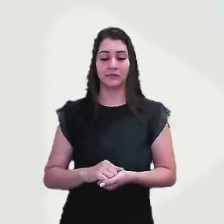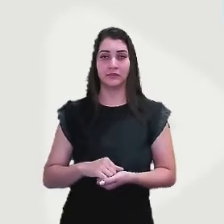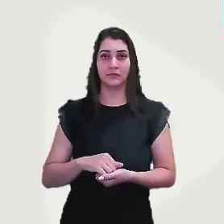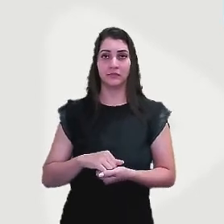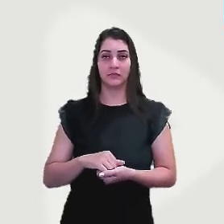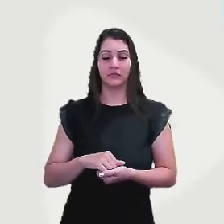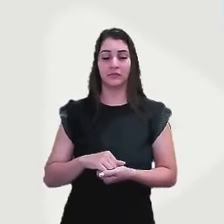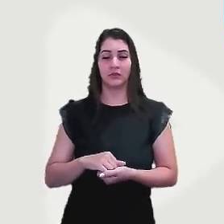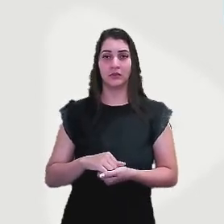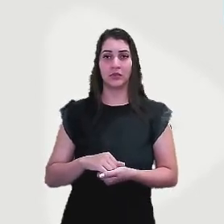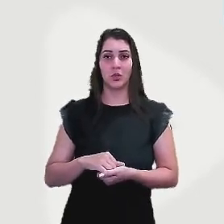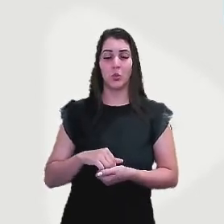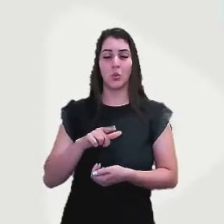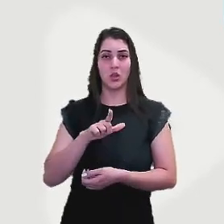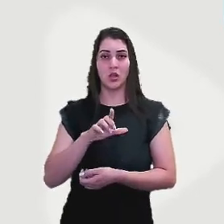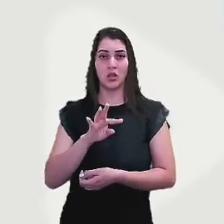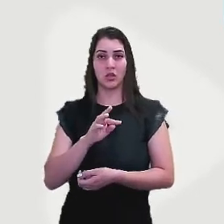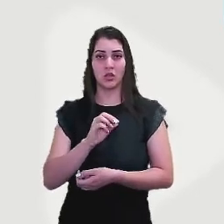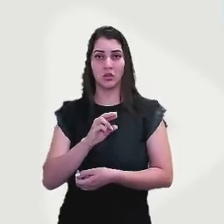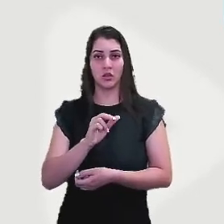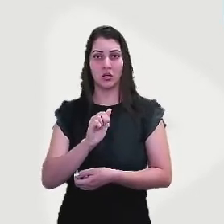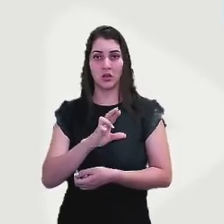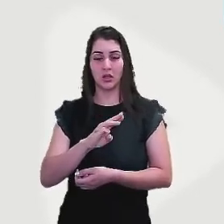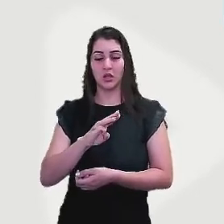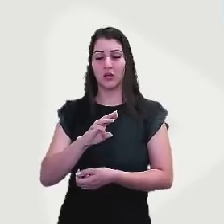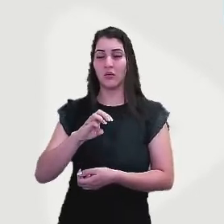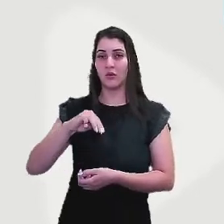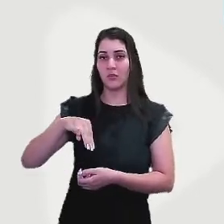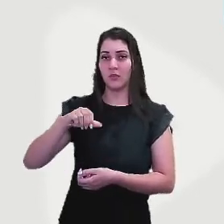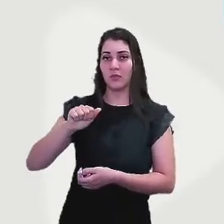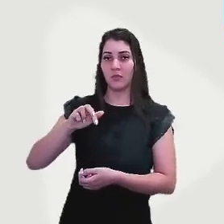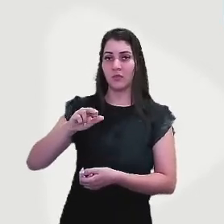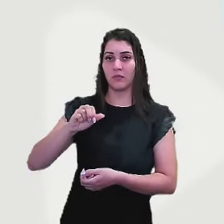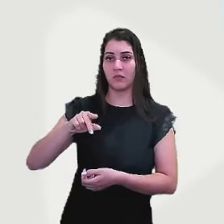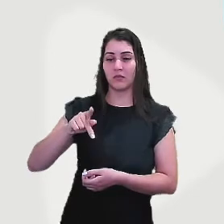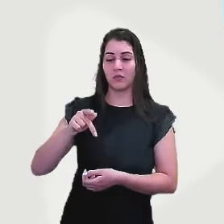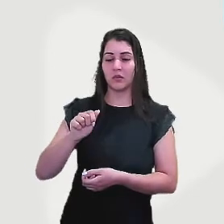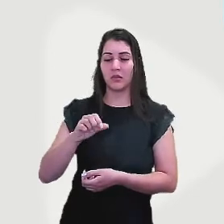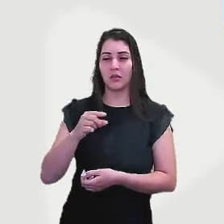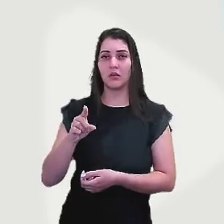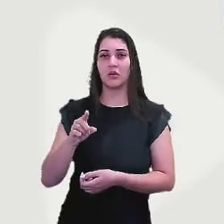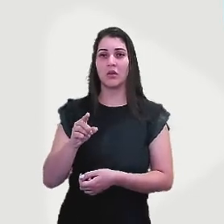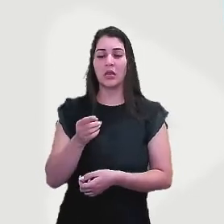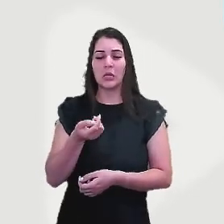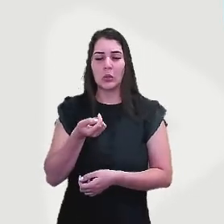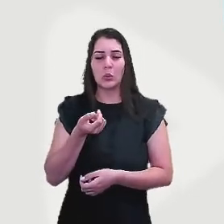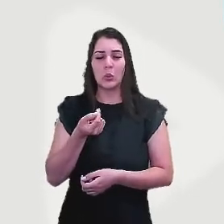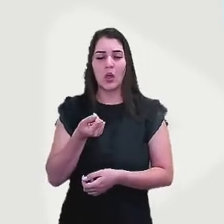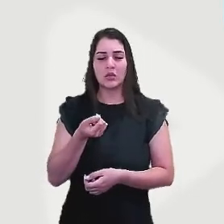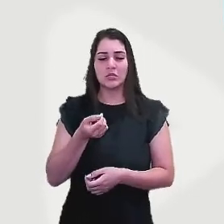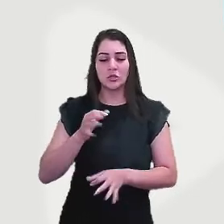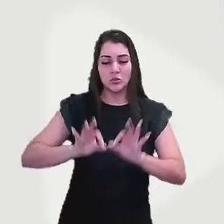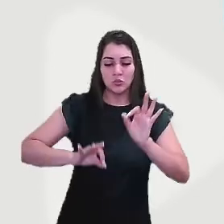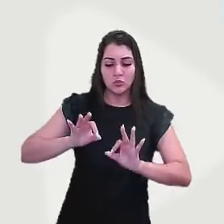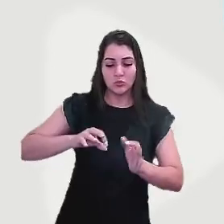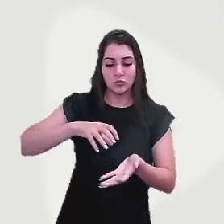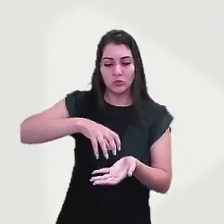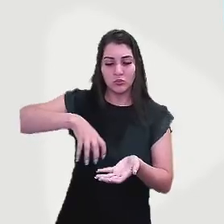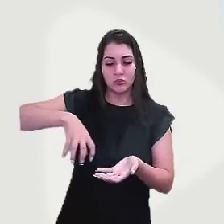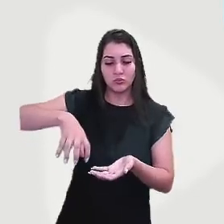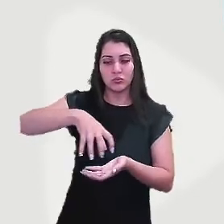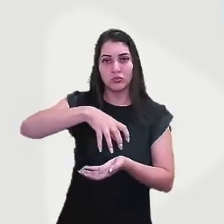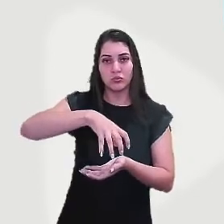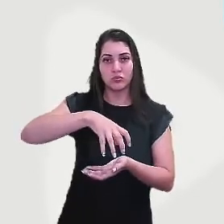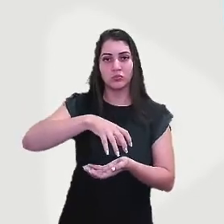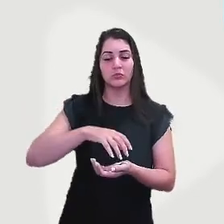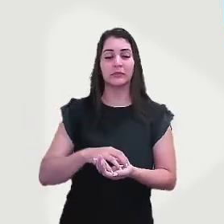Litoral do Maranhão é praticamente intocado, porque o Maranhão é formado por um complexo de ilhas. Então, nem todas